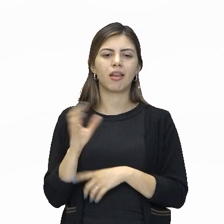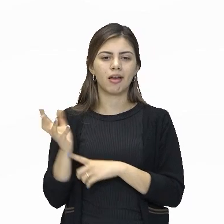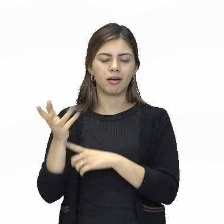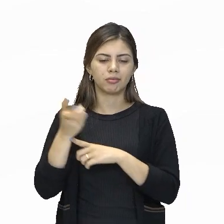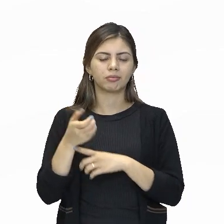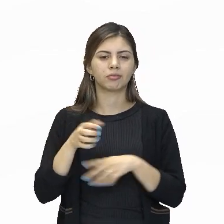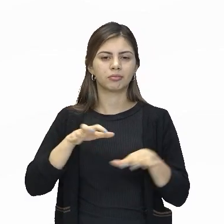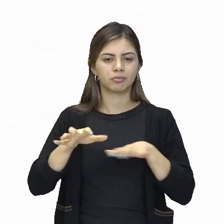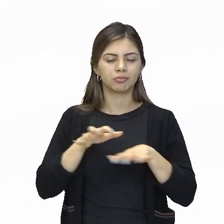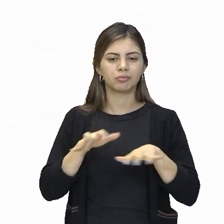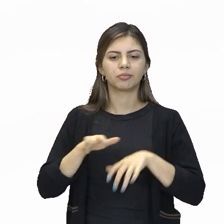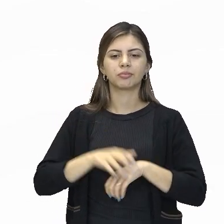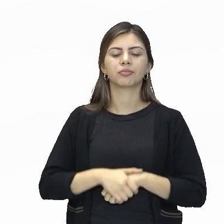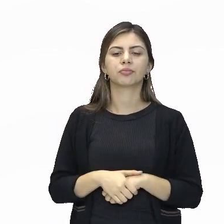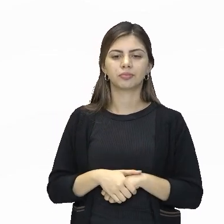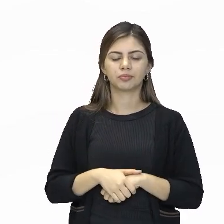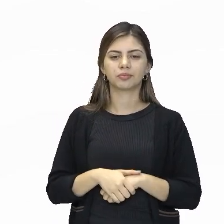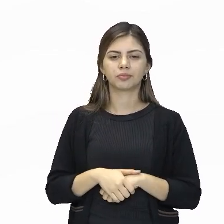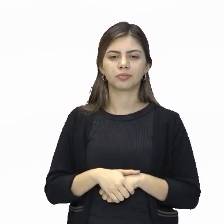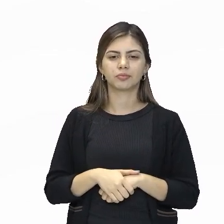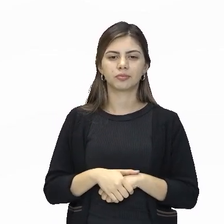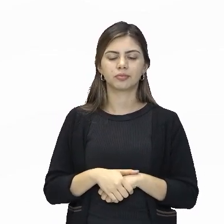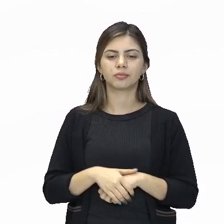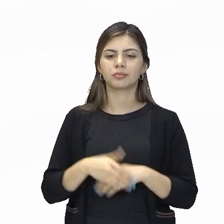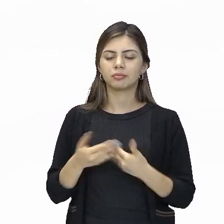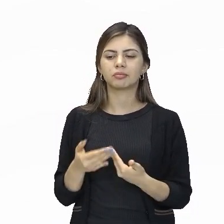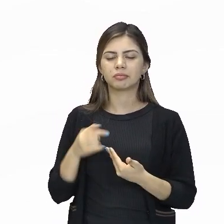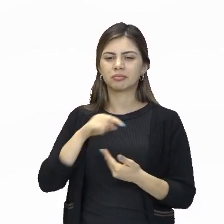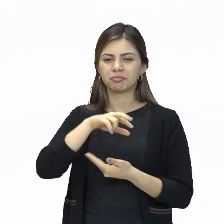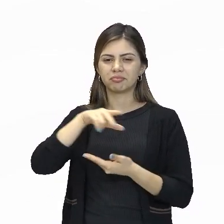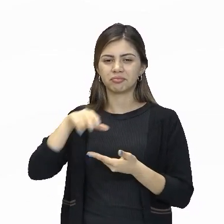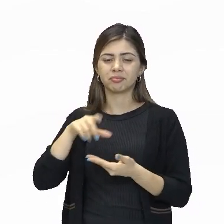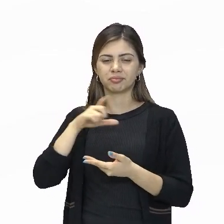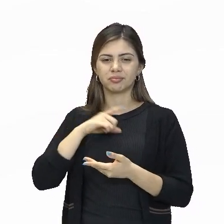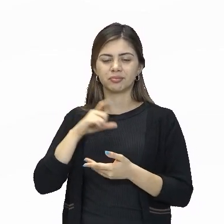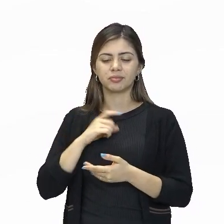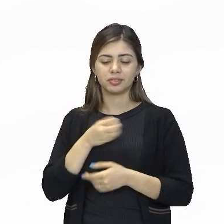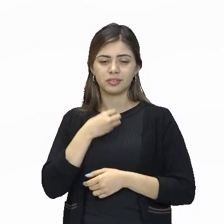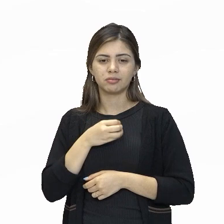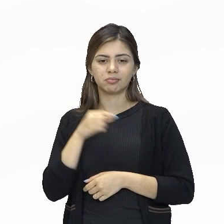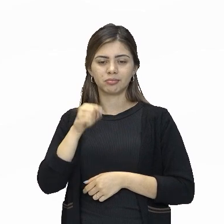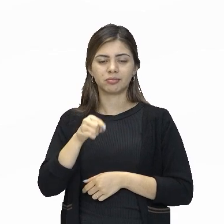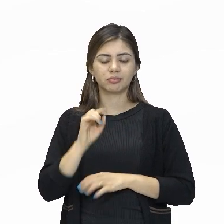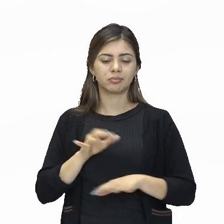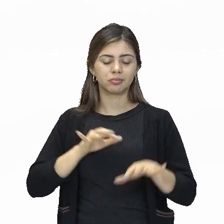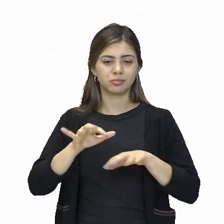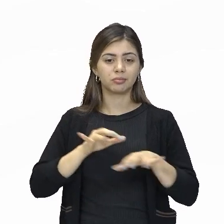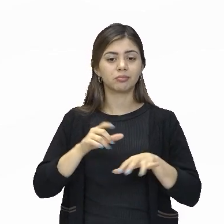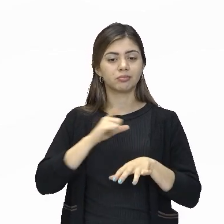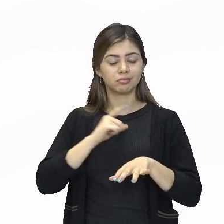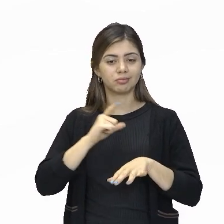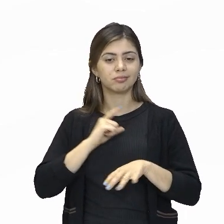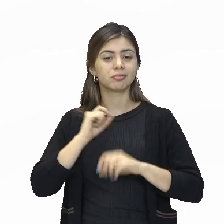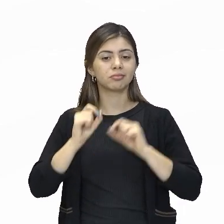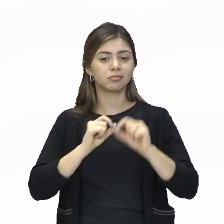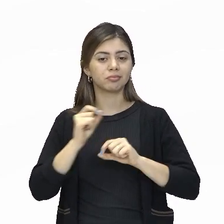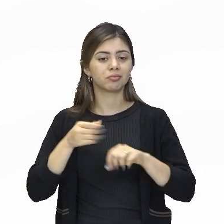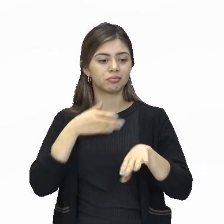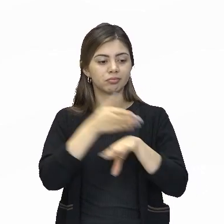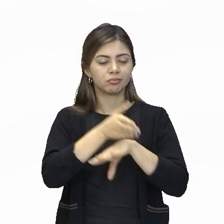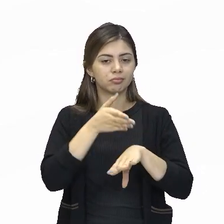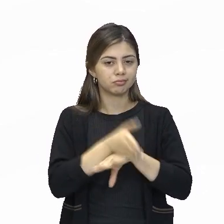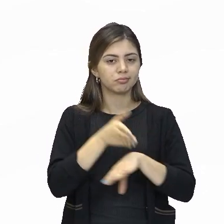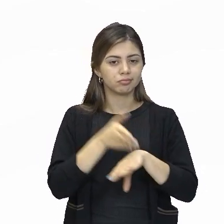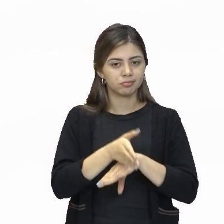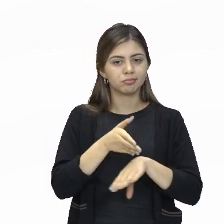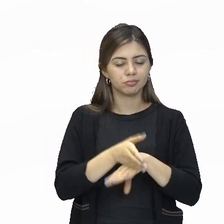Vila Lobos, Anita Malfatti, Tarsila de Amaral e de Cavalcante, eles participaram, na